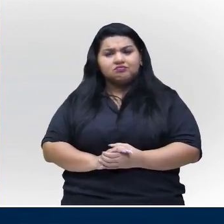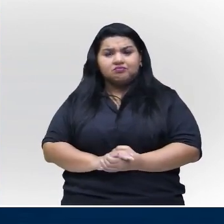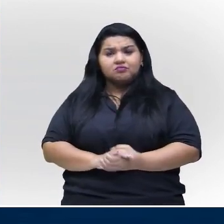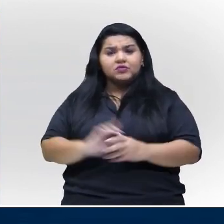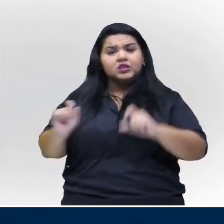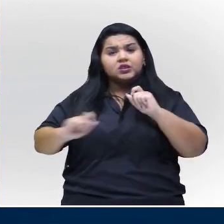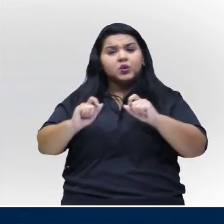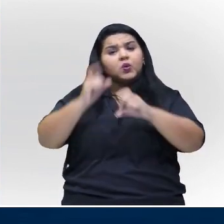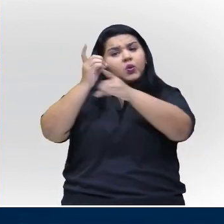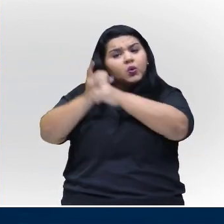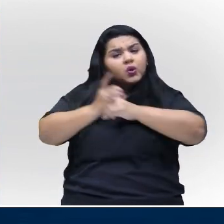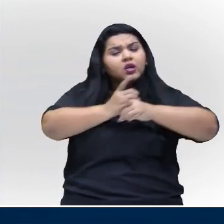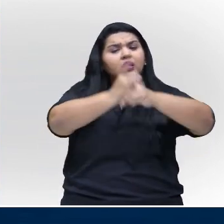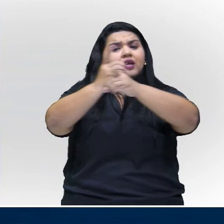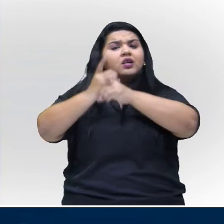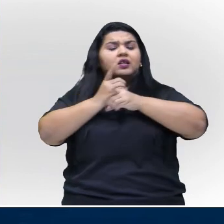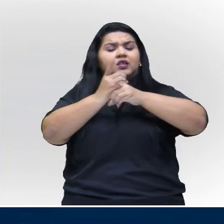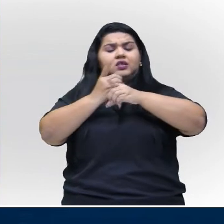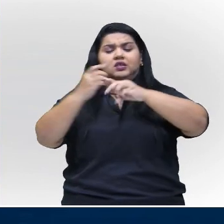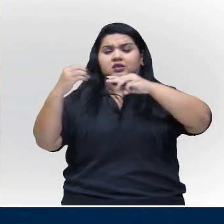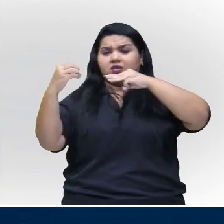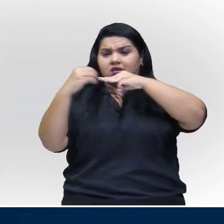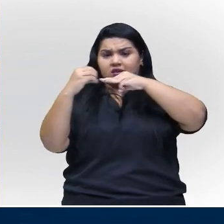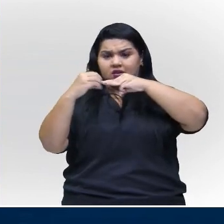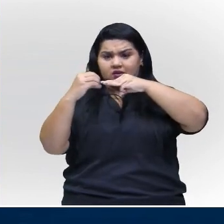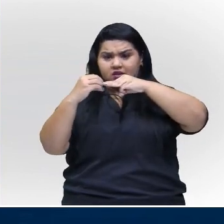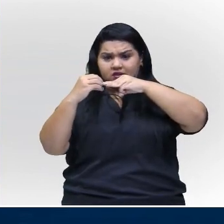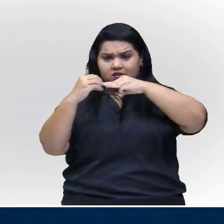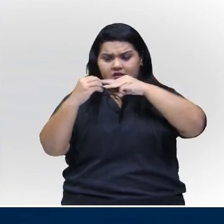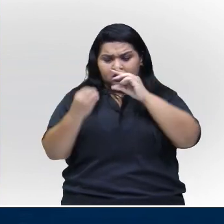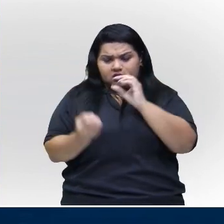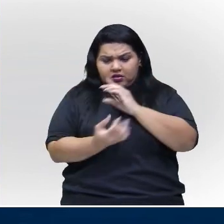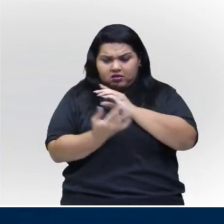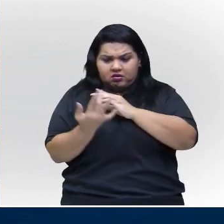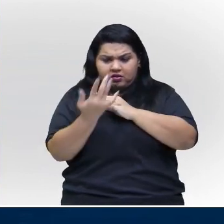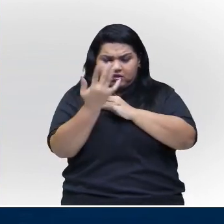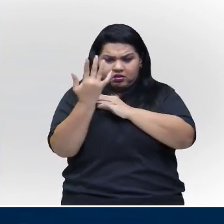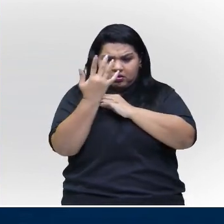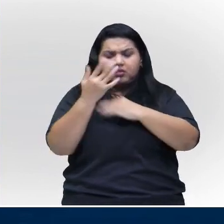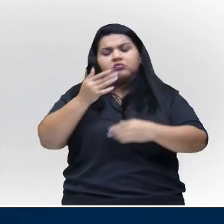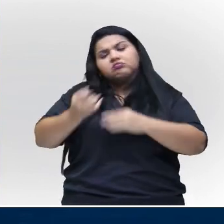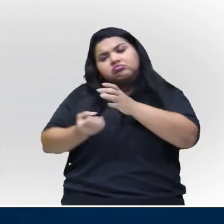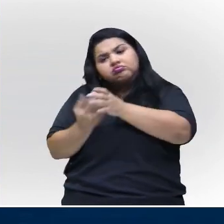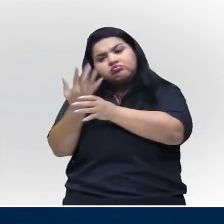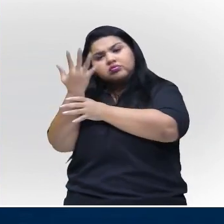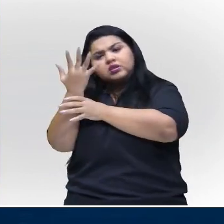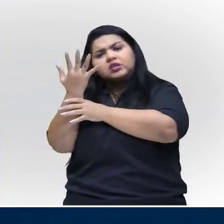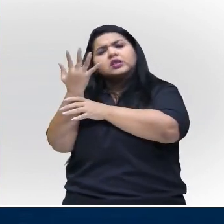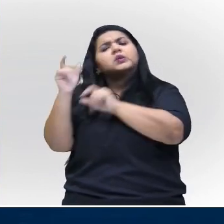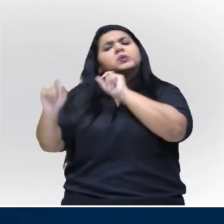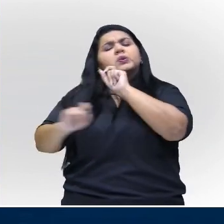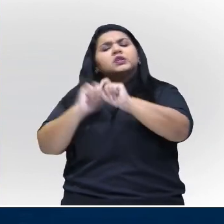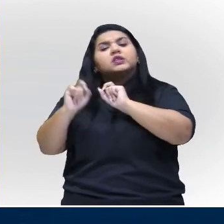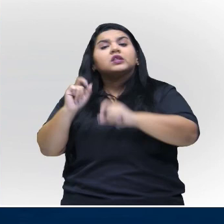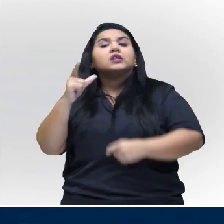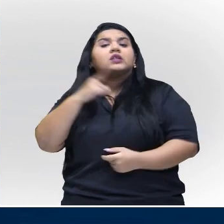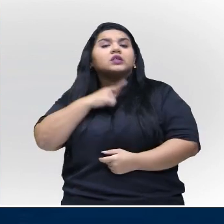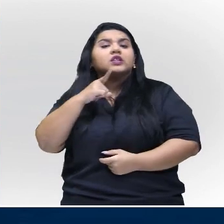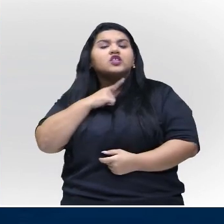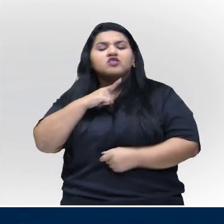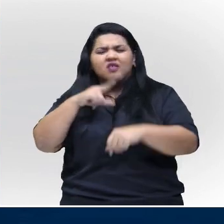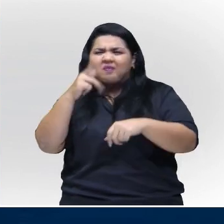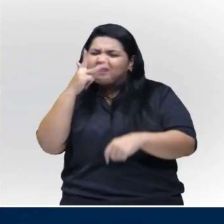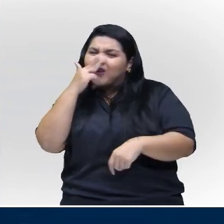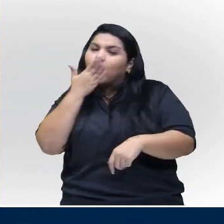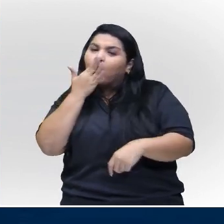são encontrados nas células das algas e das plantas. São organelas que apresentam a cor